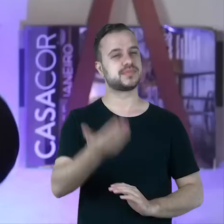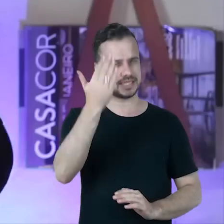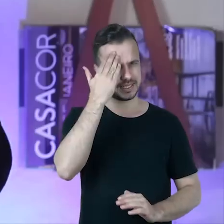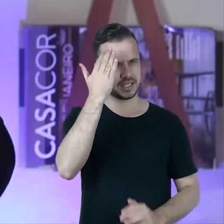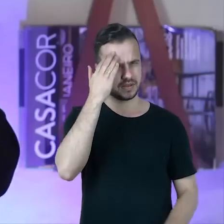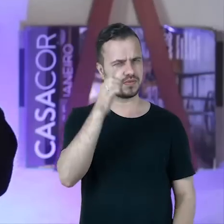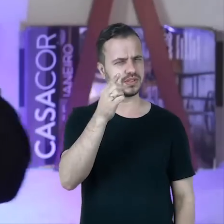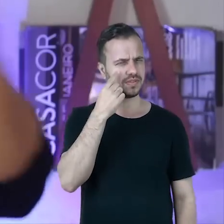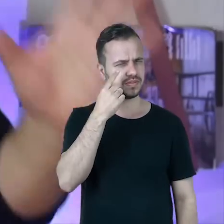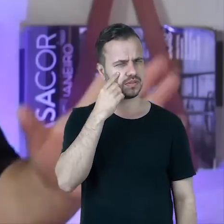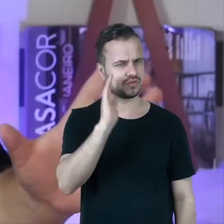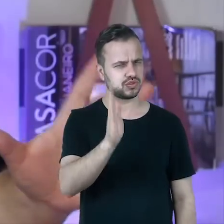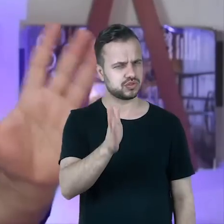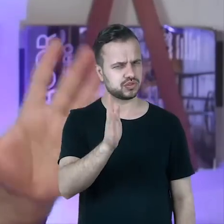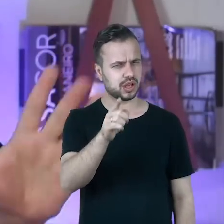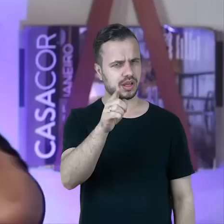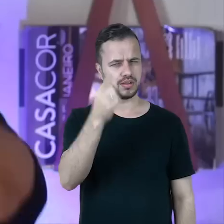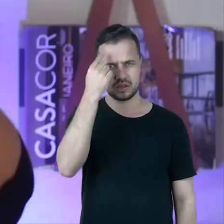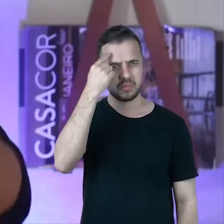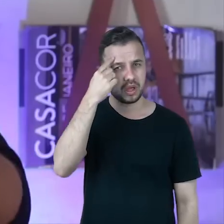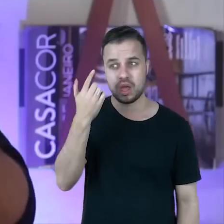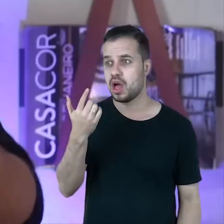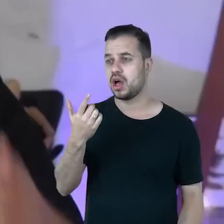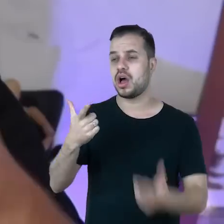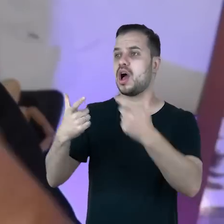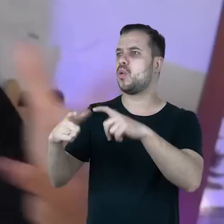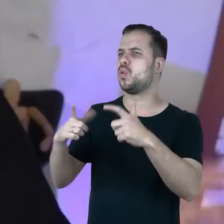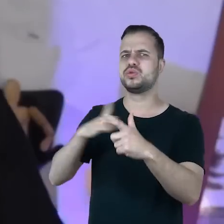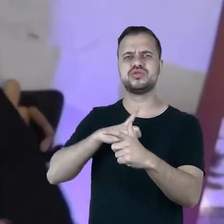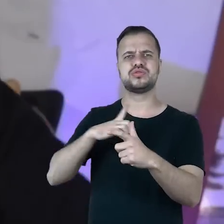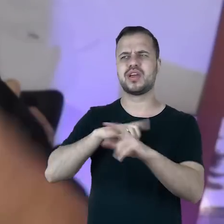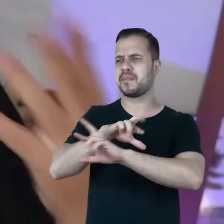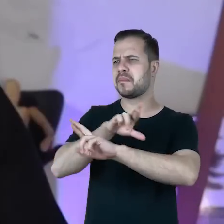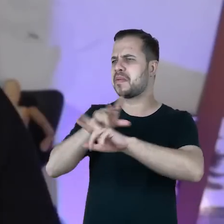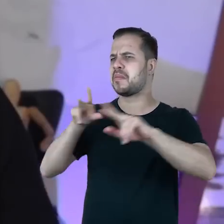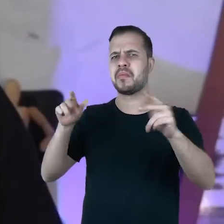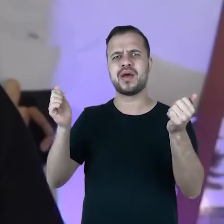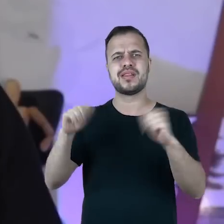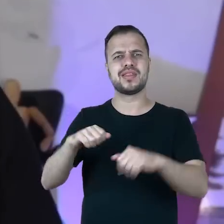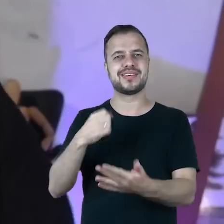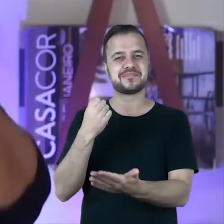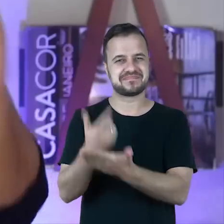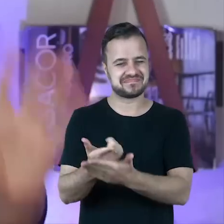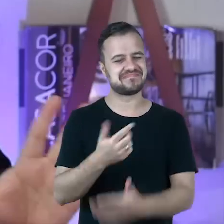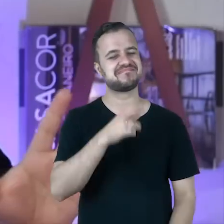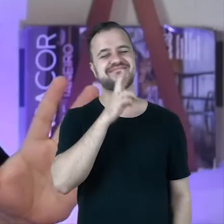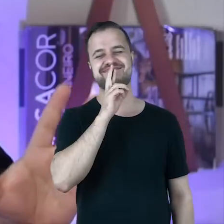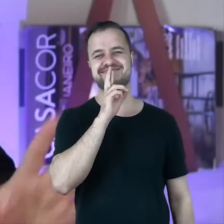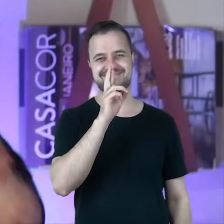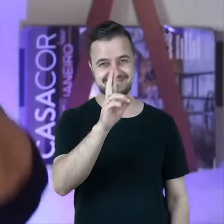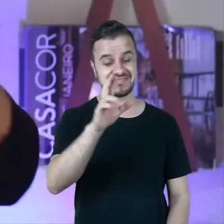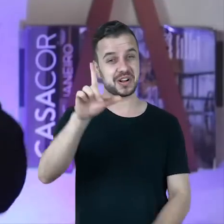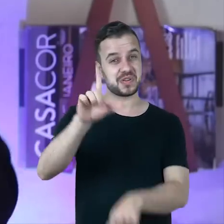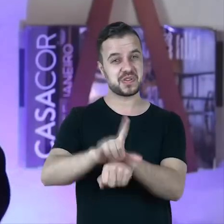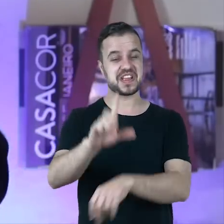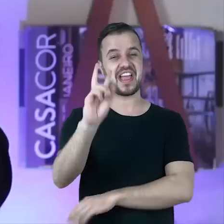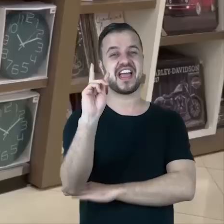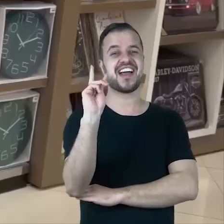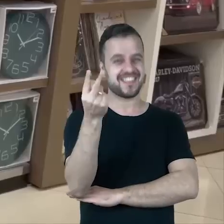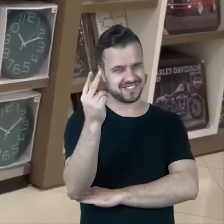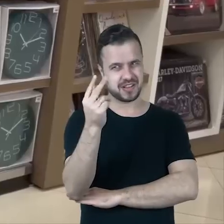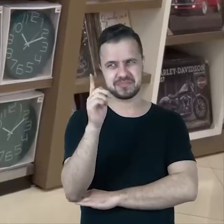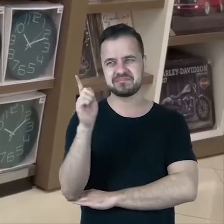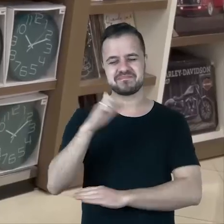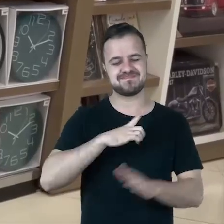E eu sei que você já viu todos esses modelos de relógio e está se perguntando aonde eu vou encontrar tanta variedade. Eu já vou te responder, em uma loja